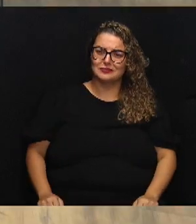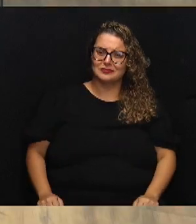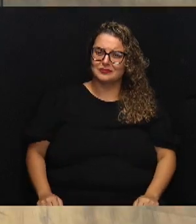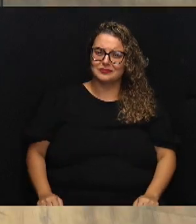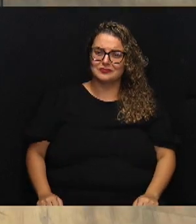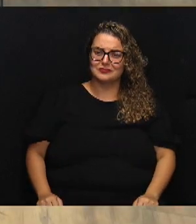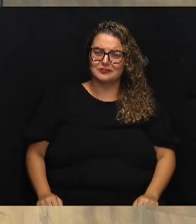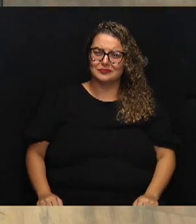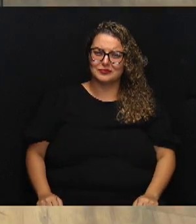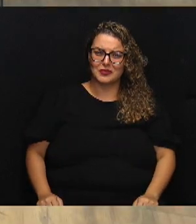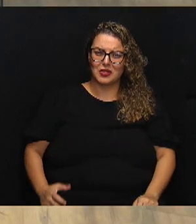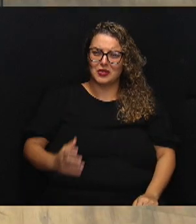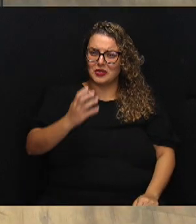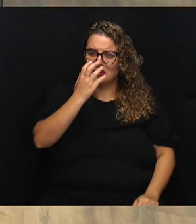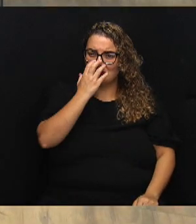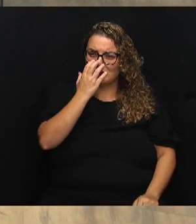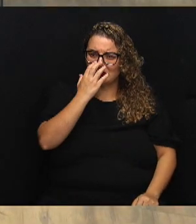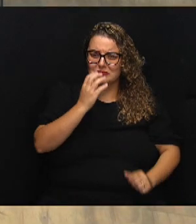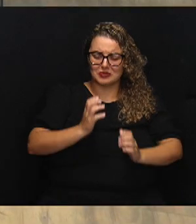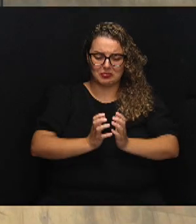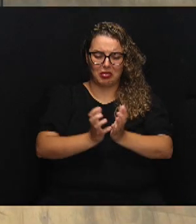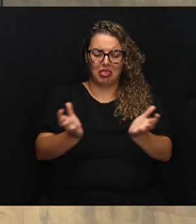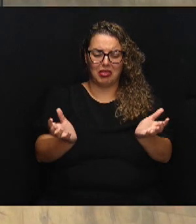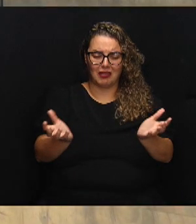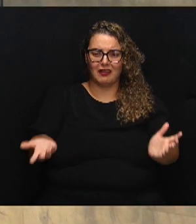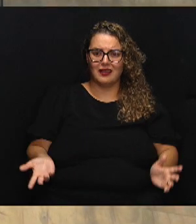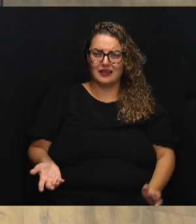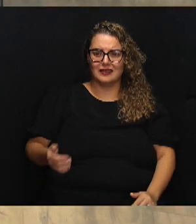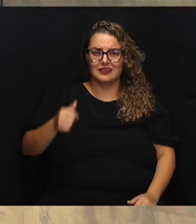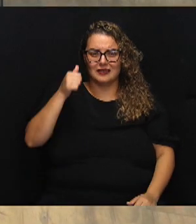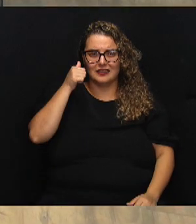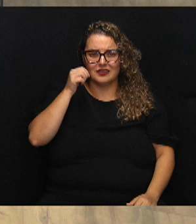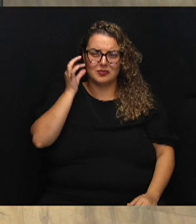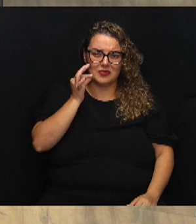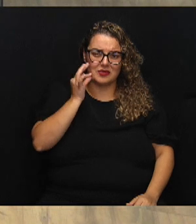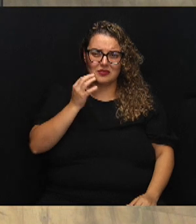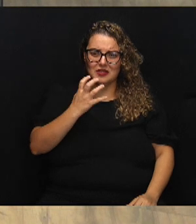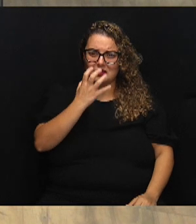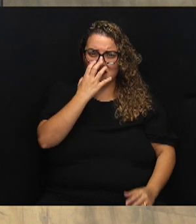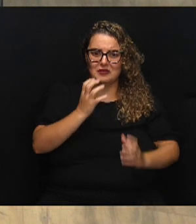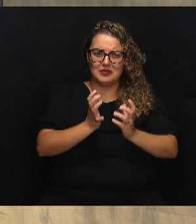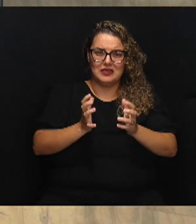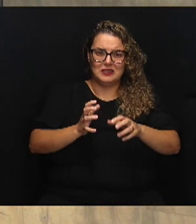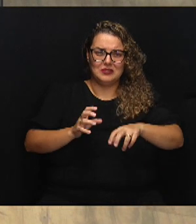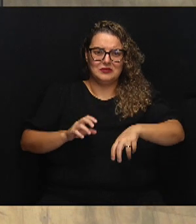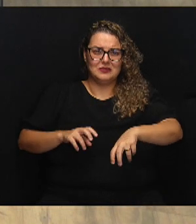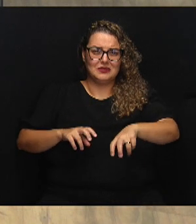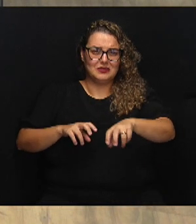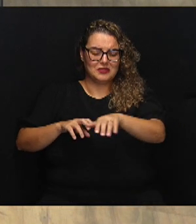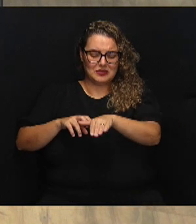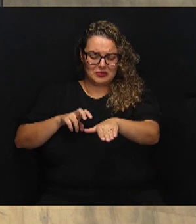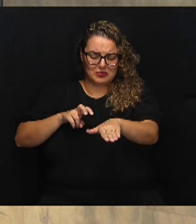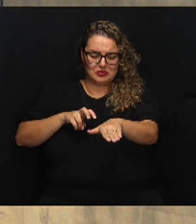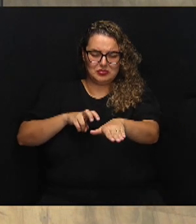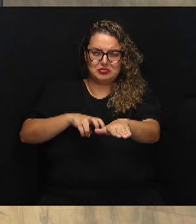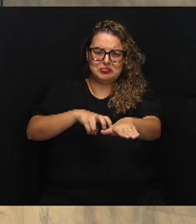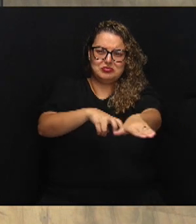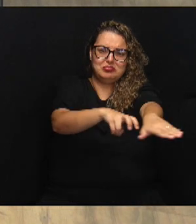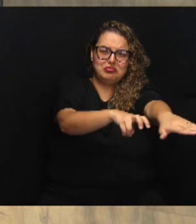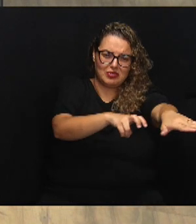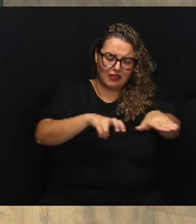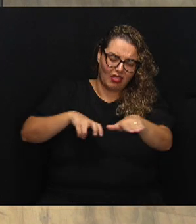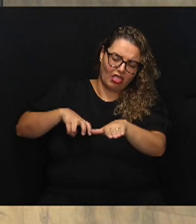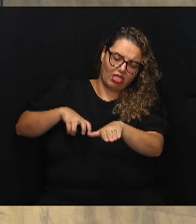abrir um cachorro no meio? Hoje eu vi uma cachorrinha, né, que estava toda ralada lá, que ela foi puxada por um carro. Né? Até a gente vai divulgar se a gente